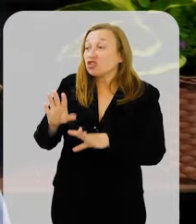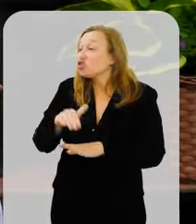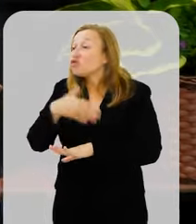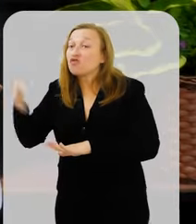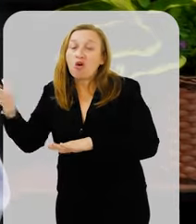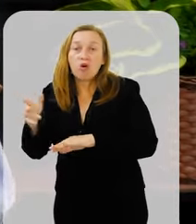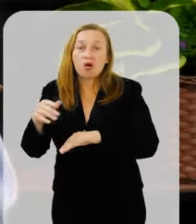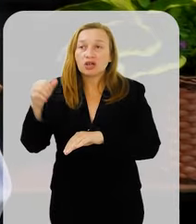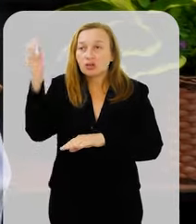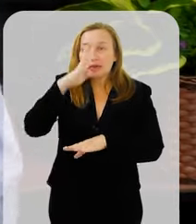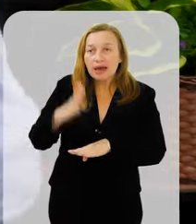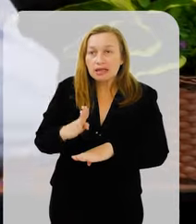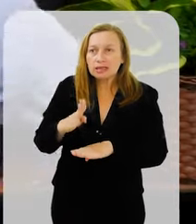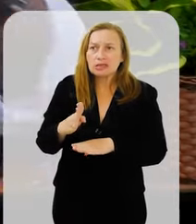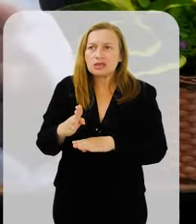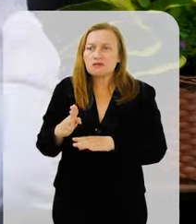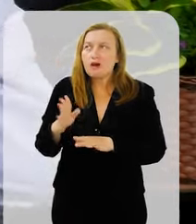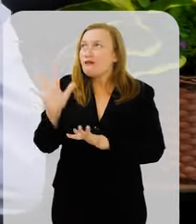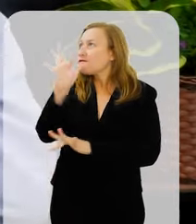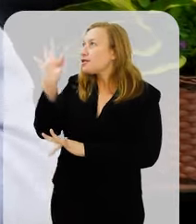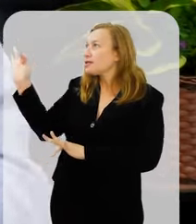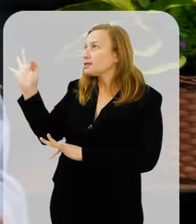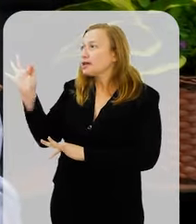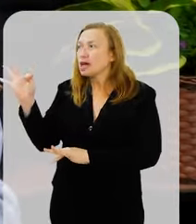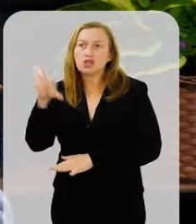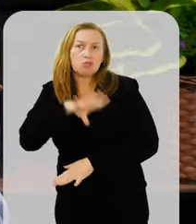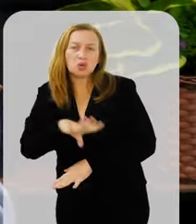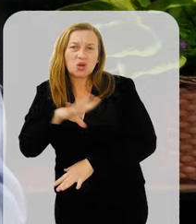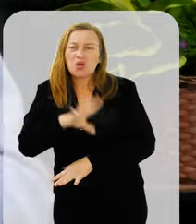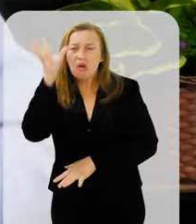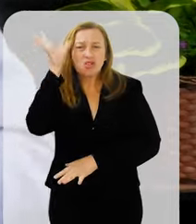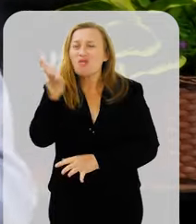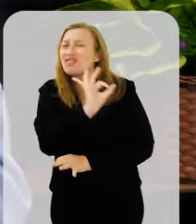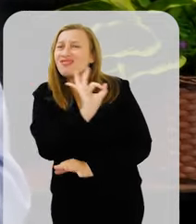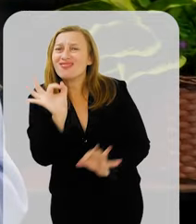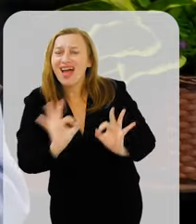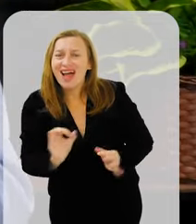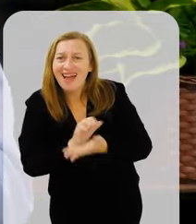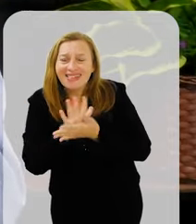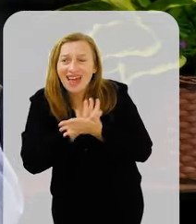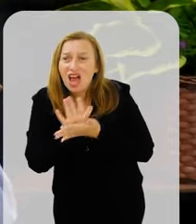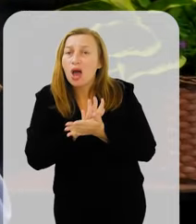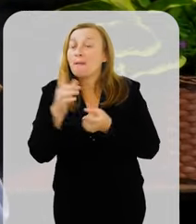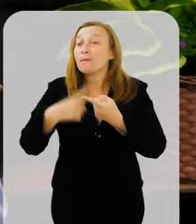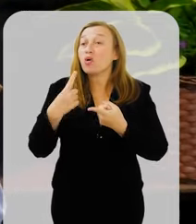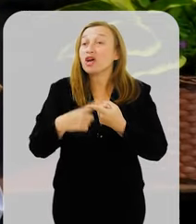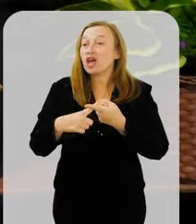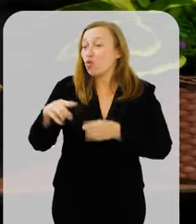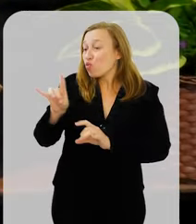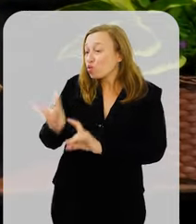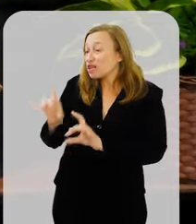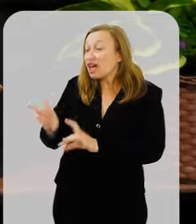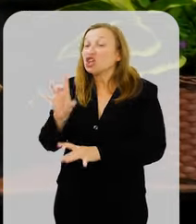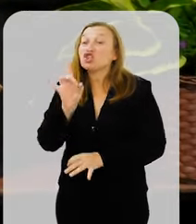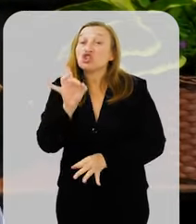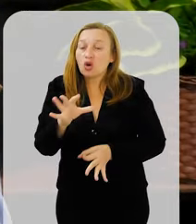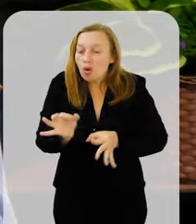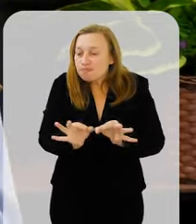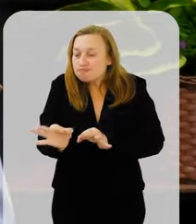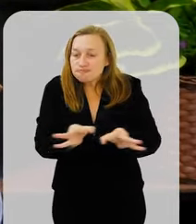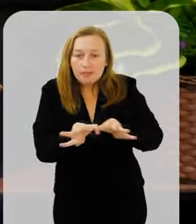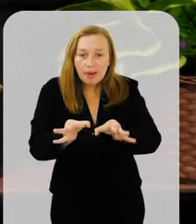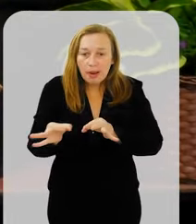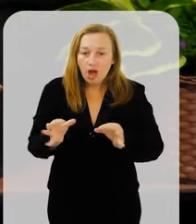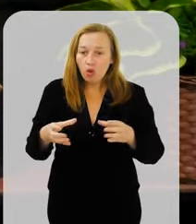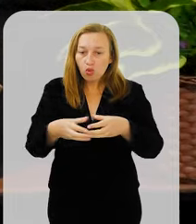português, iugoslavo, é francês, nada disso resolve, meu querido. Porque o técnico, ele ajusta a equipe.